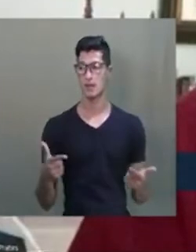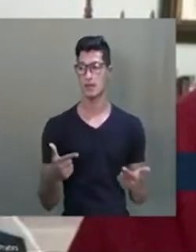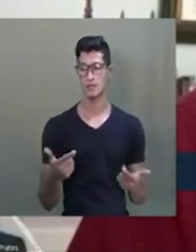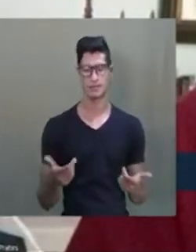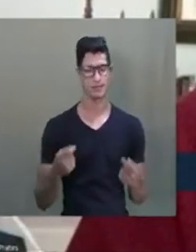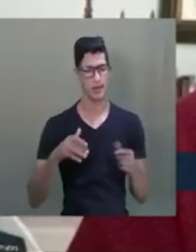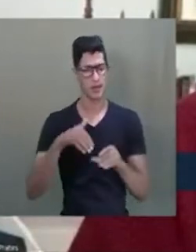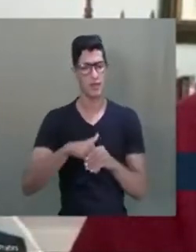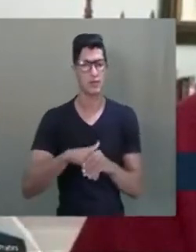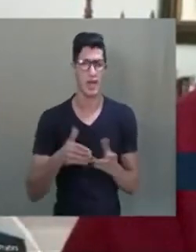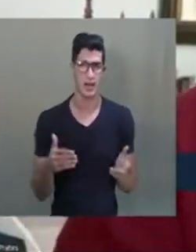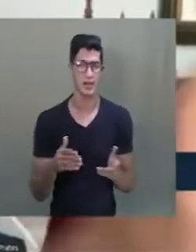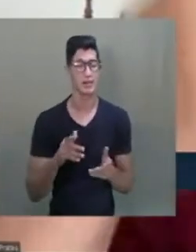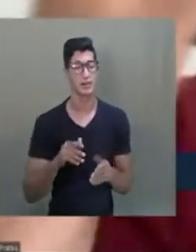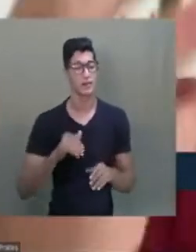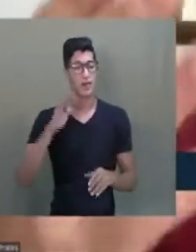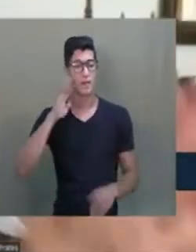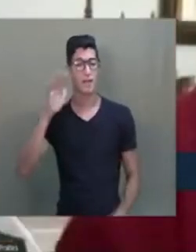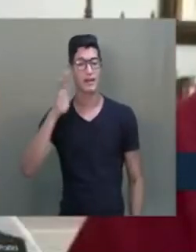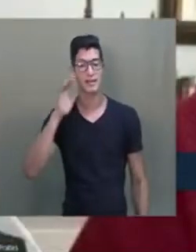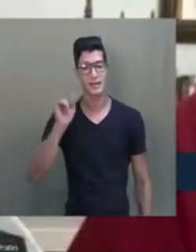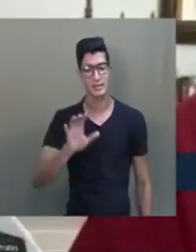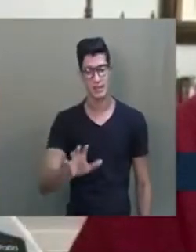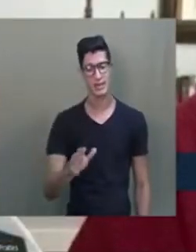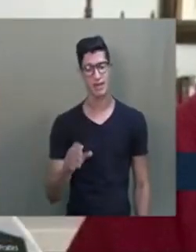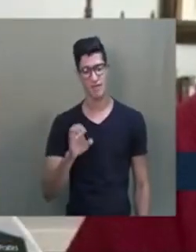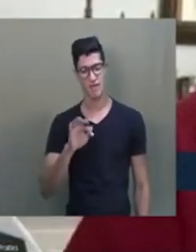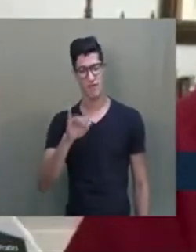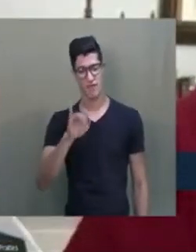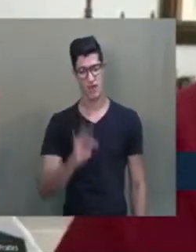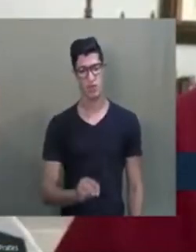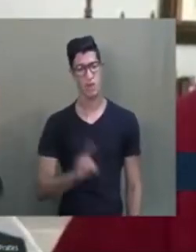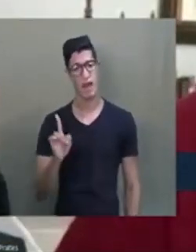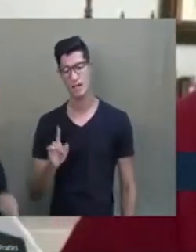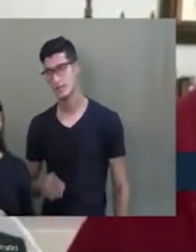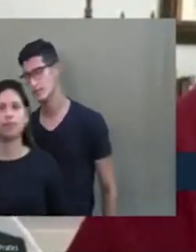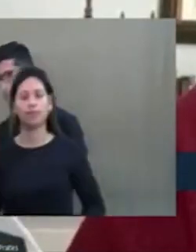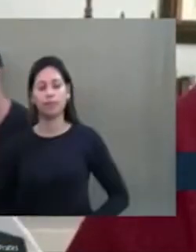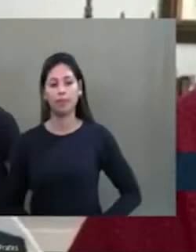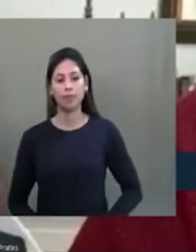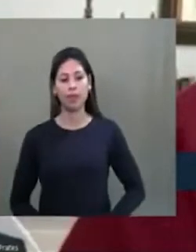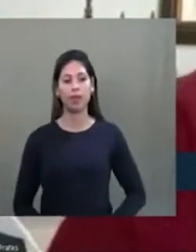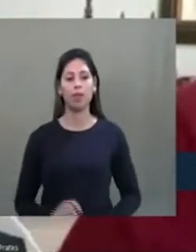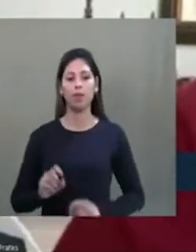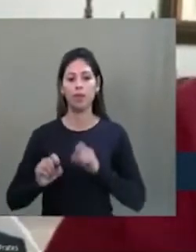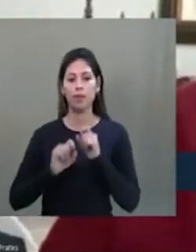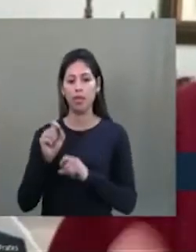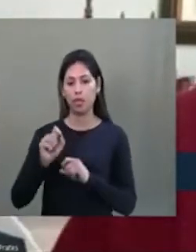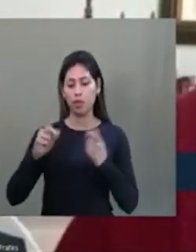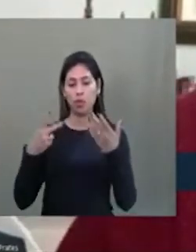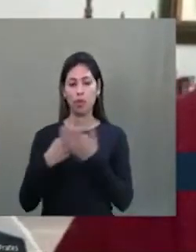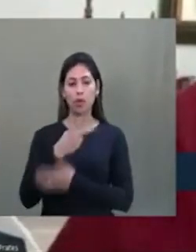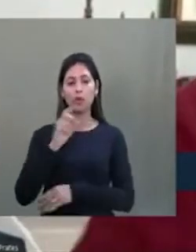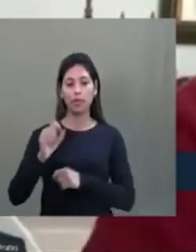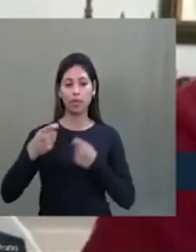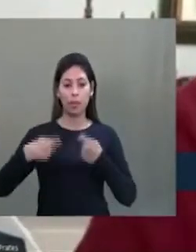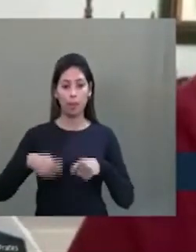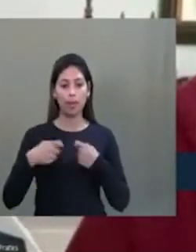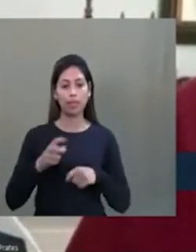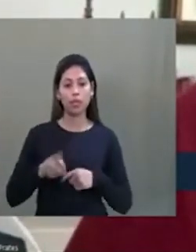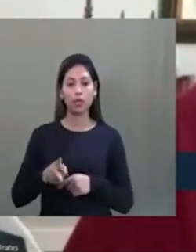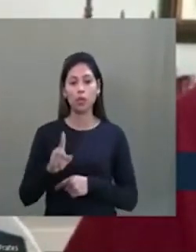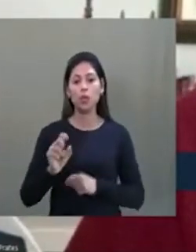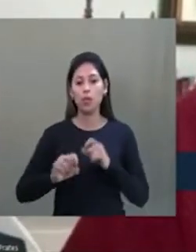coisa deliberada. Foi imaginando que seria esse efeito, mas que, na verdade, esse efeito não ocorre. Continua havendo necessidade de um